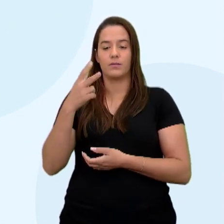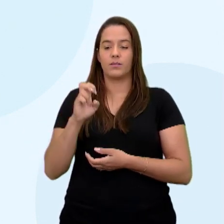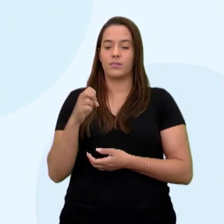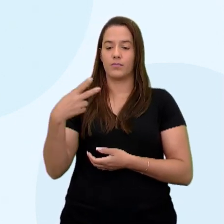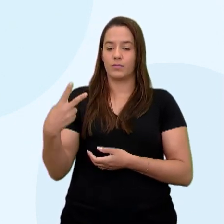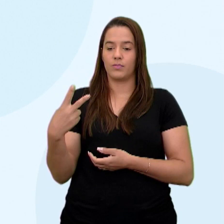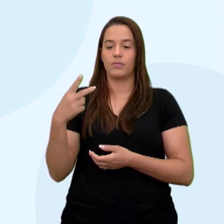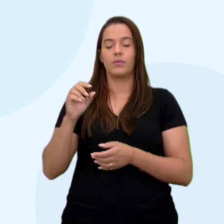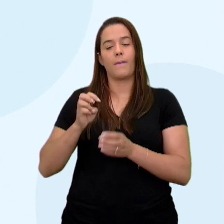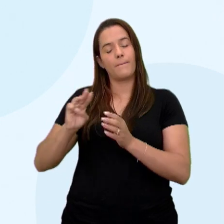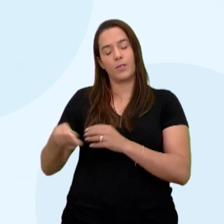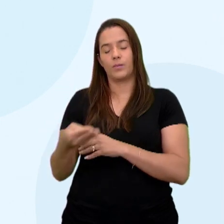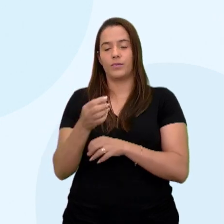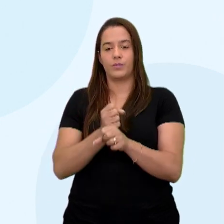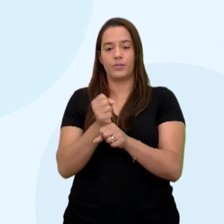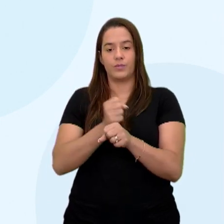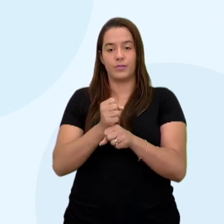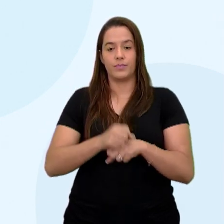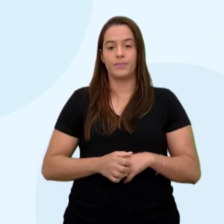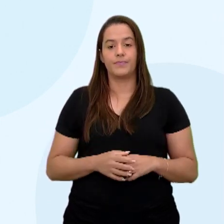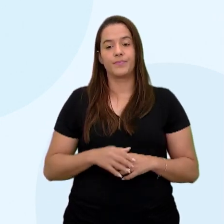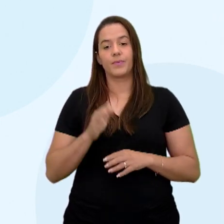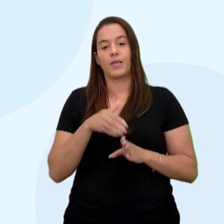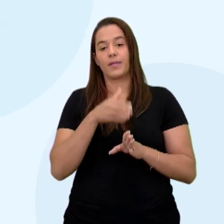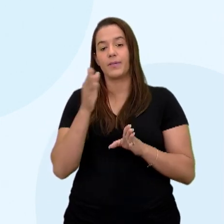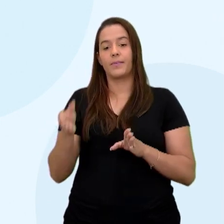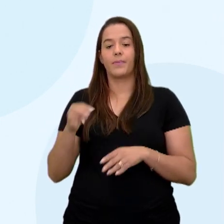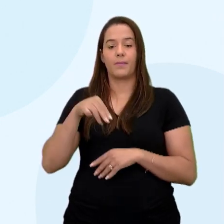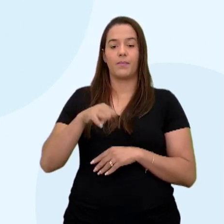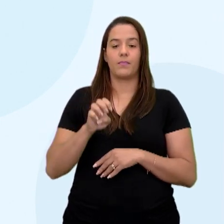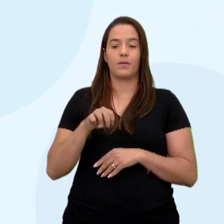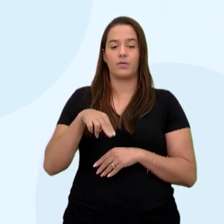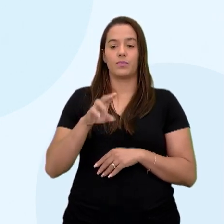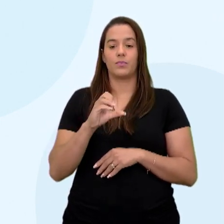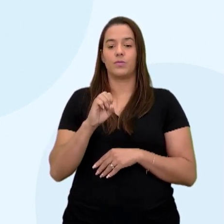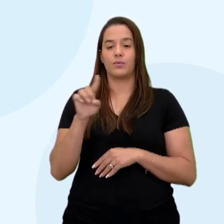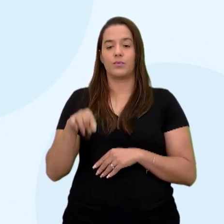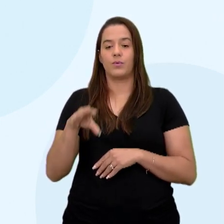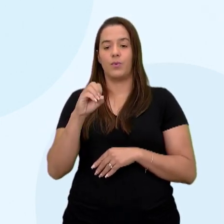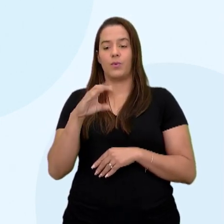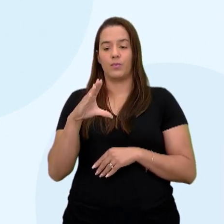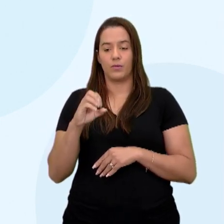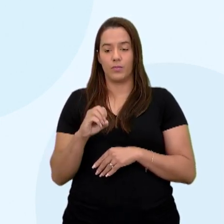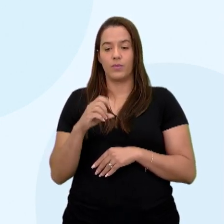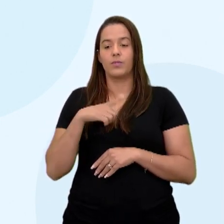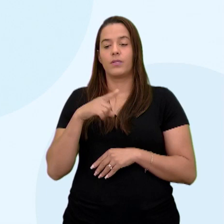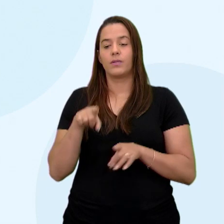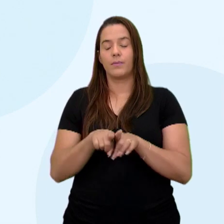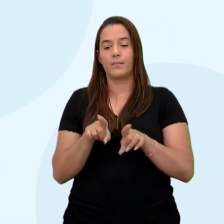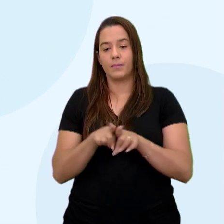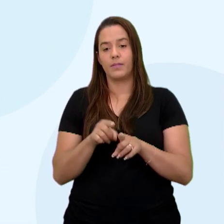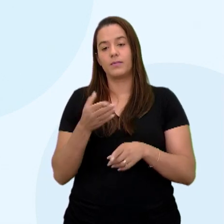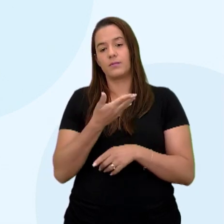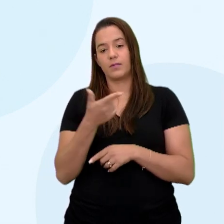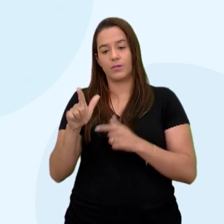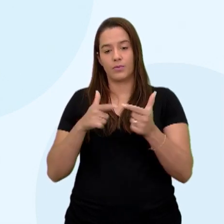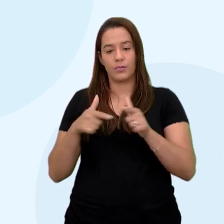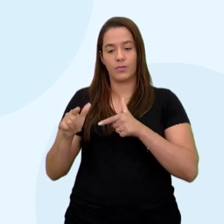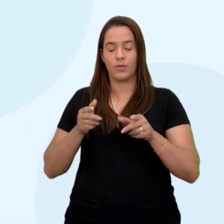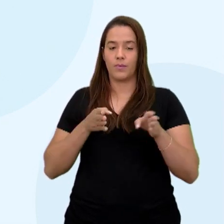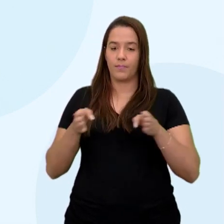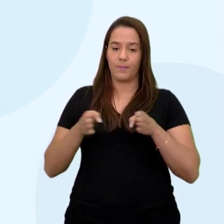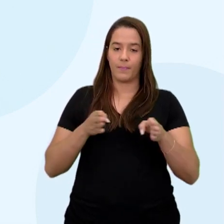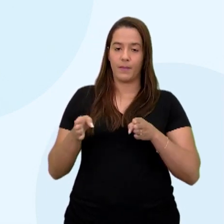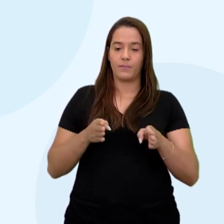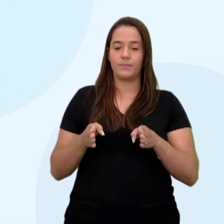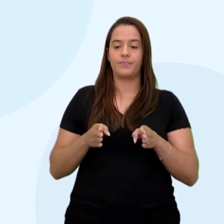252 milhões de anos. E no período Mesozoico, que tem lá os períodos, né, na era